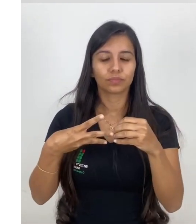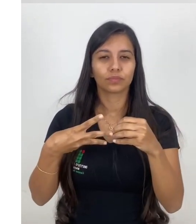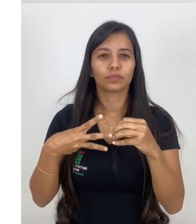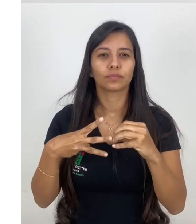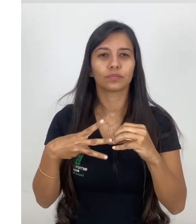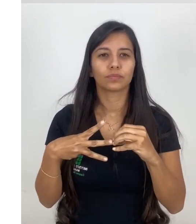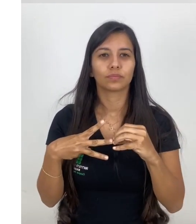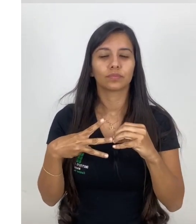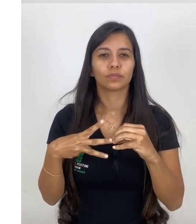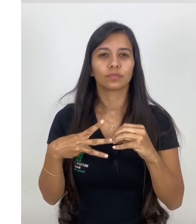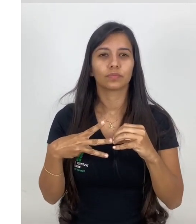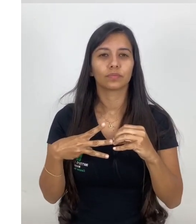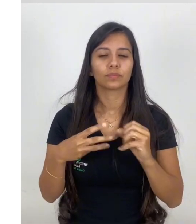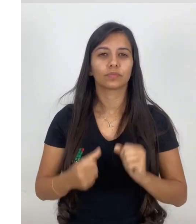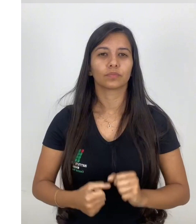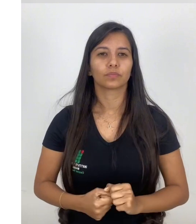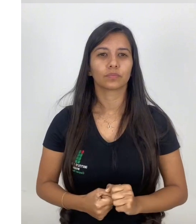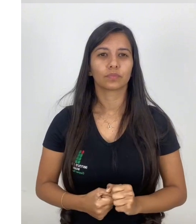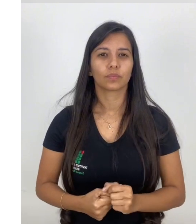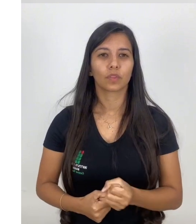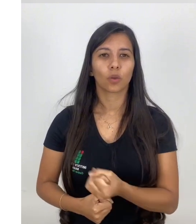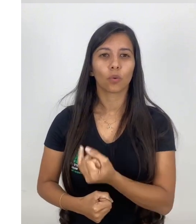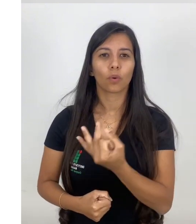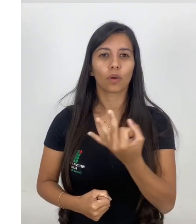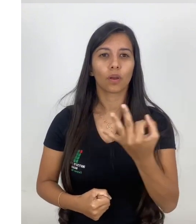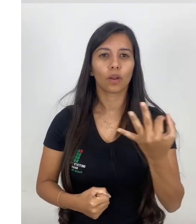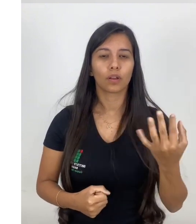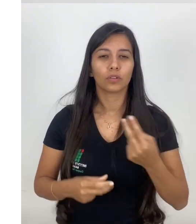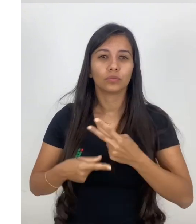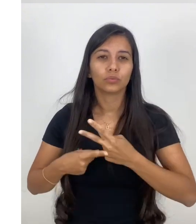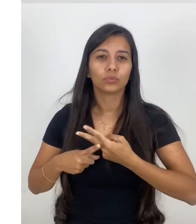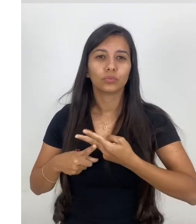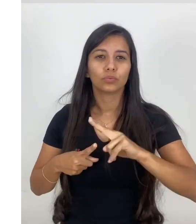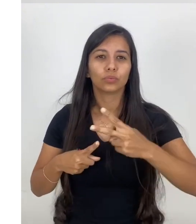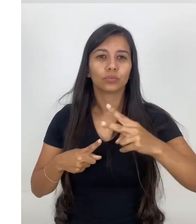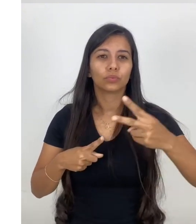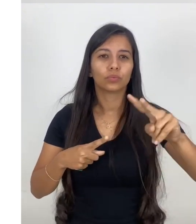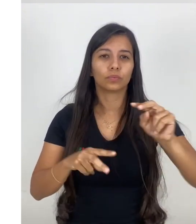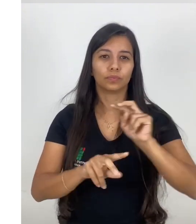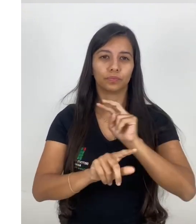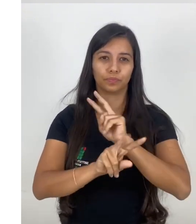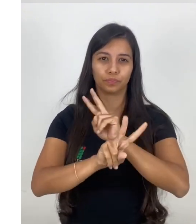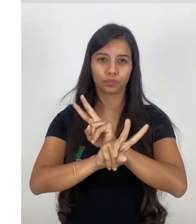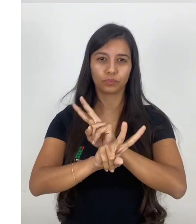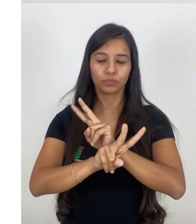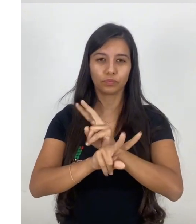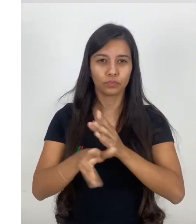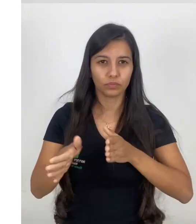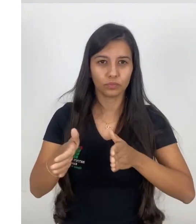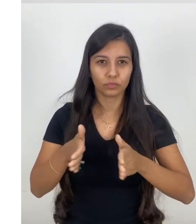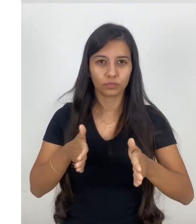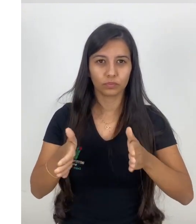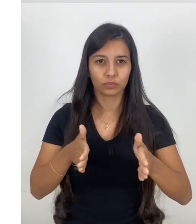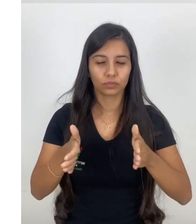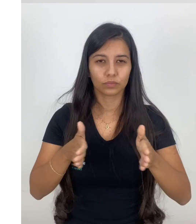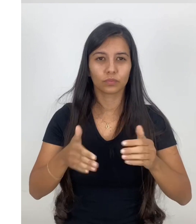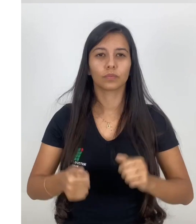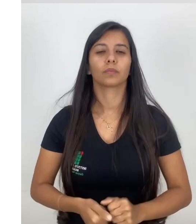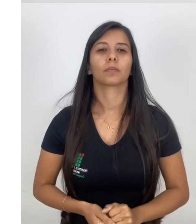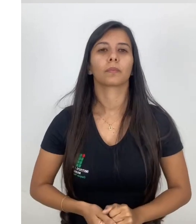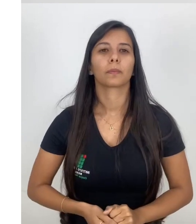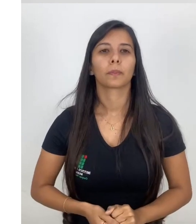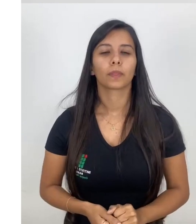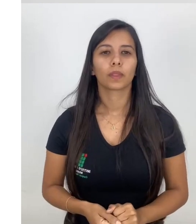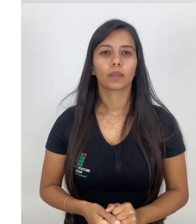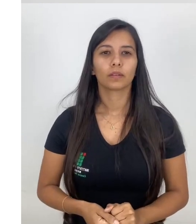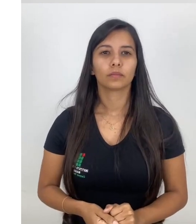células que apresentam, né, quantidade dupla de cromossomos nesse momento, né? Tá tudo pareado, tudo